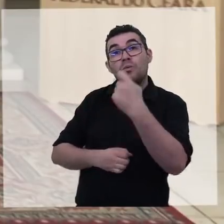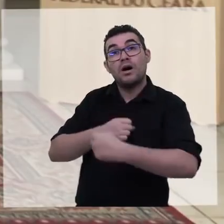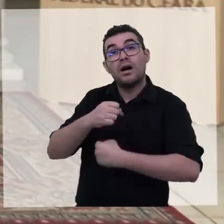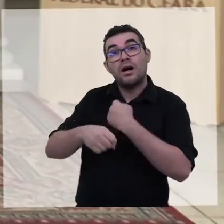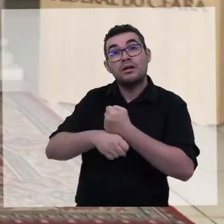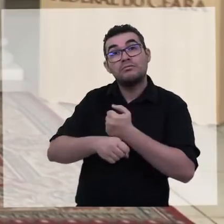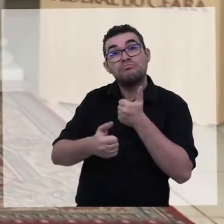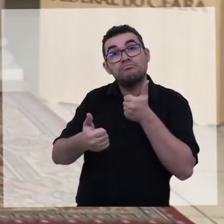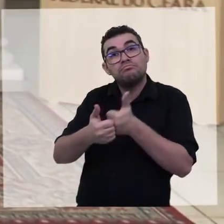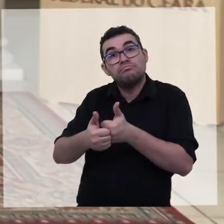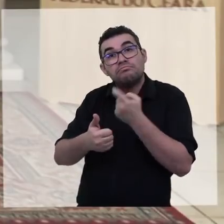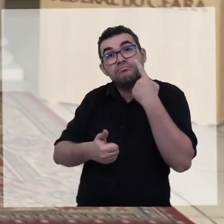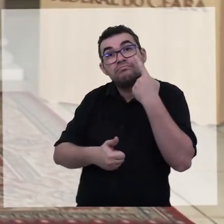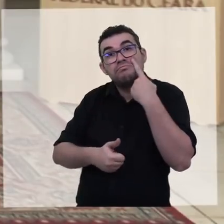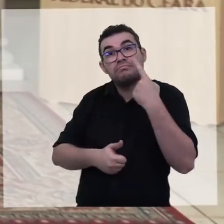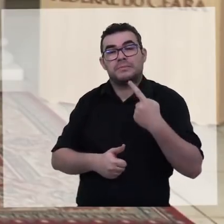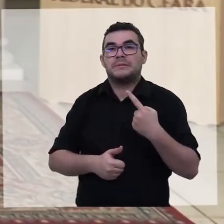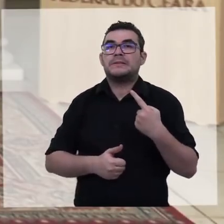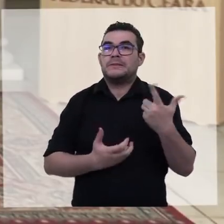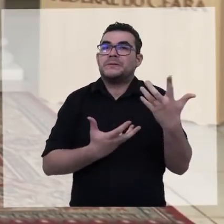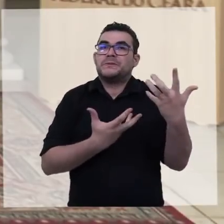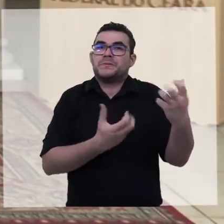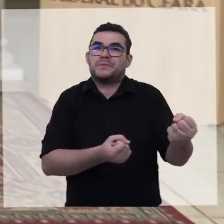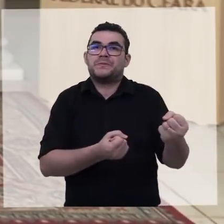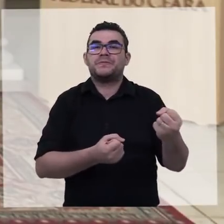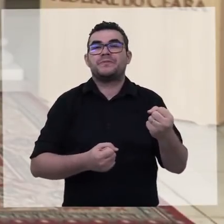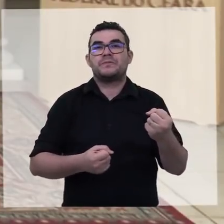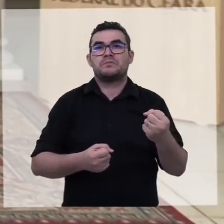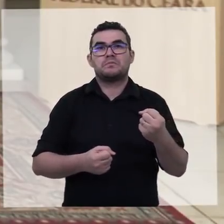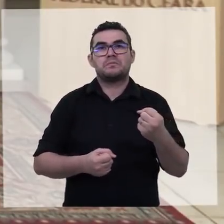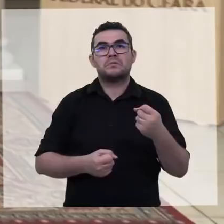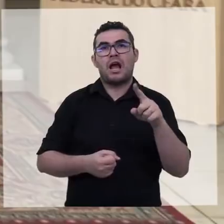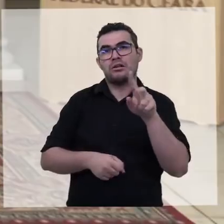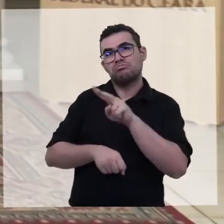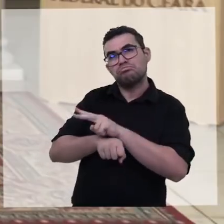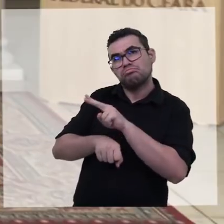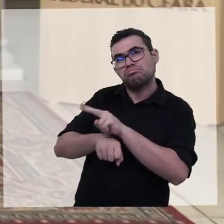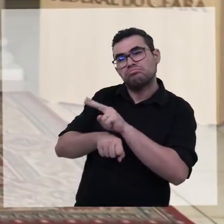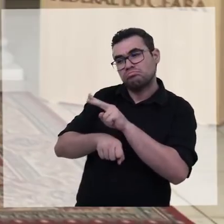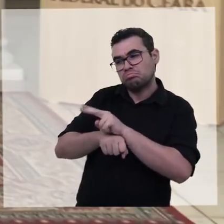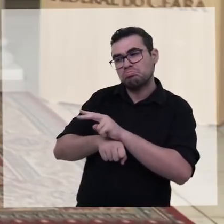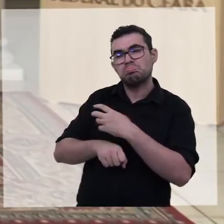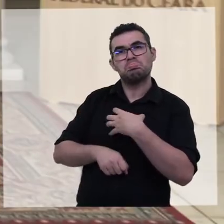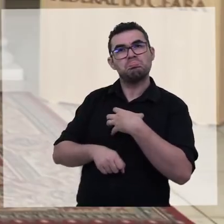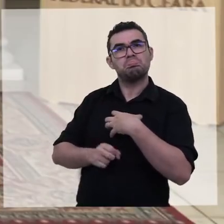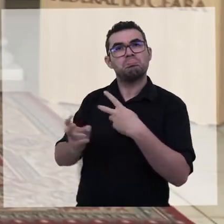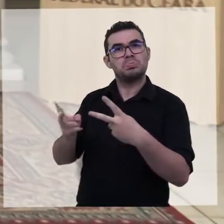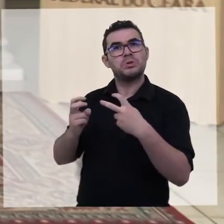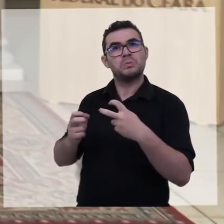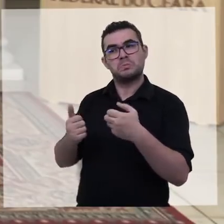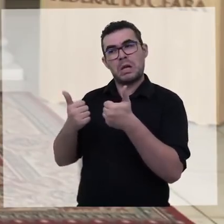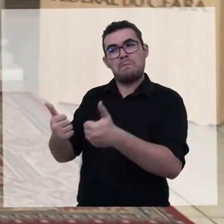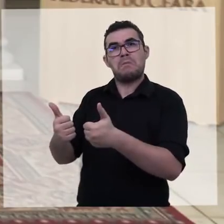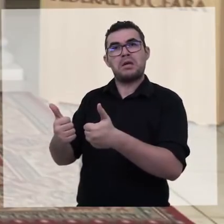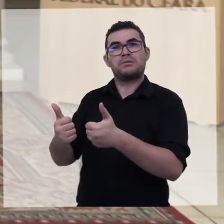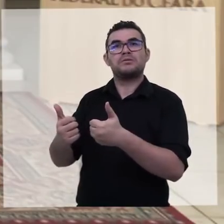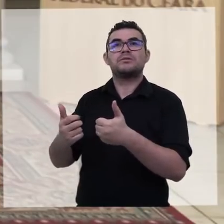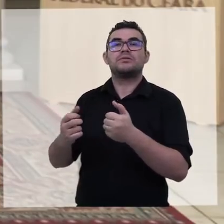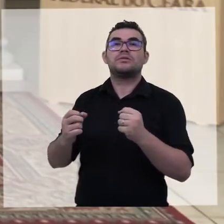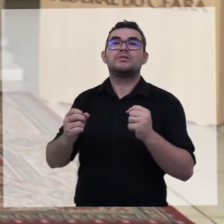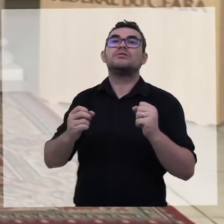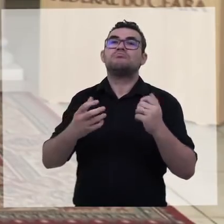aí colocaram. Aí como ela já estava bem, aí a EBESCO já